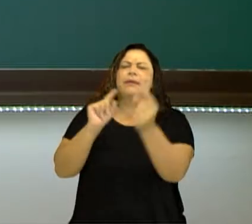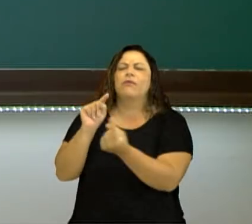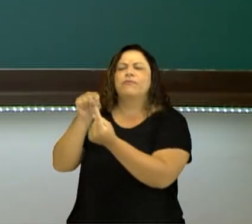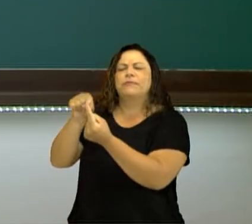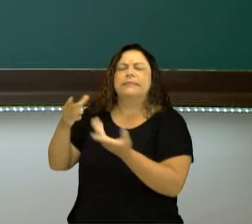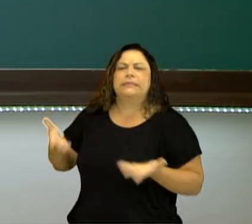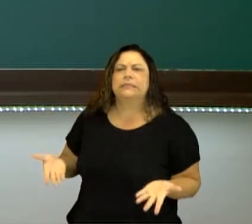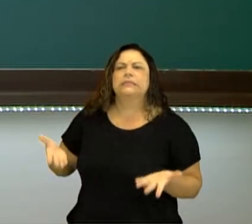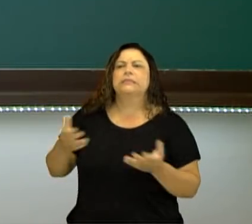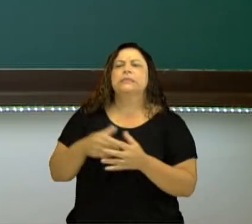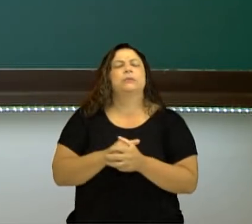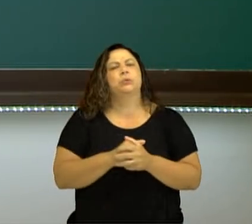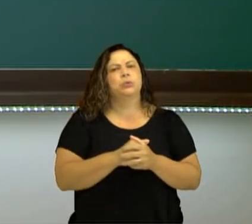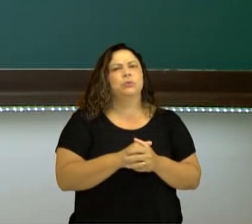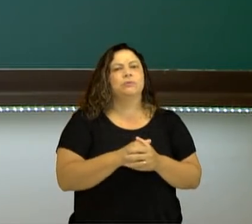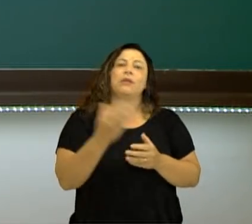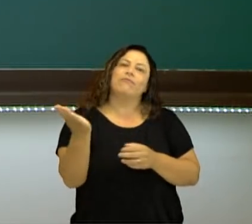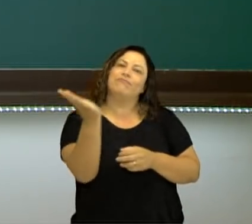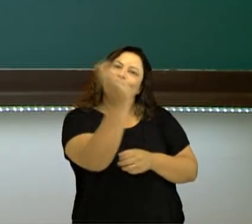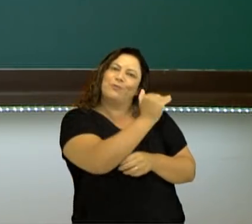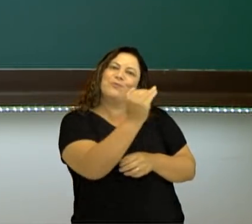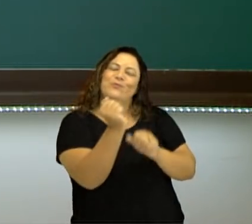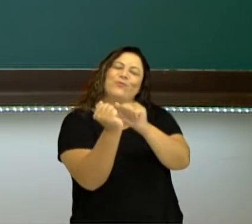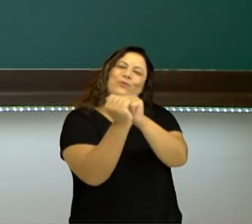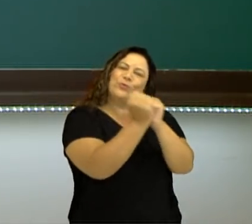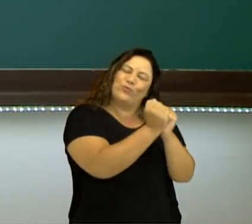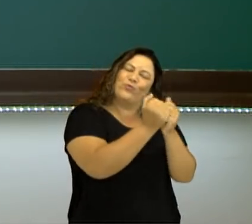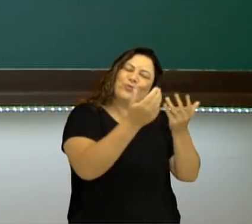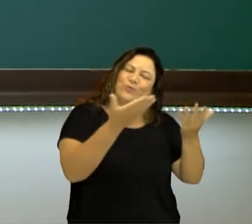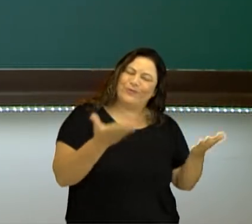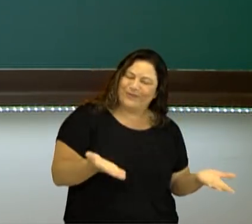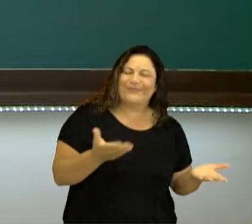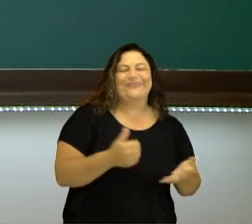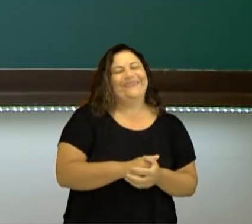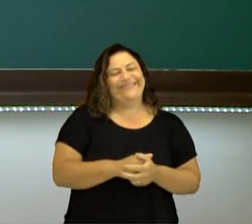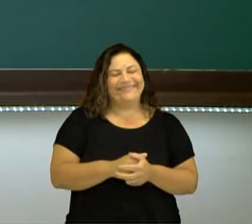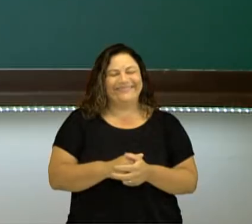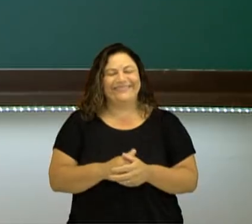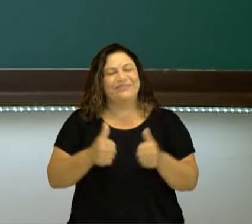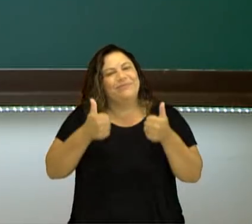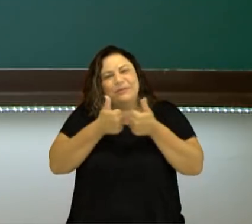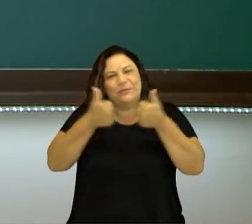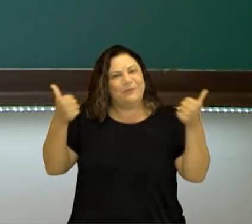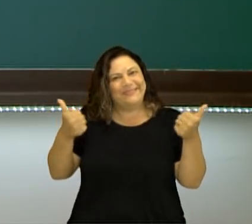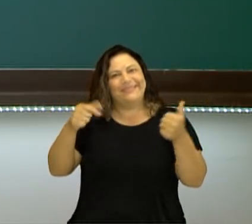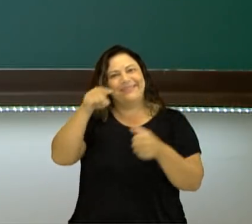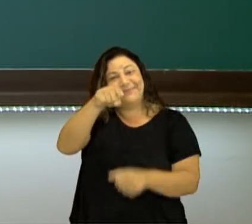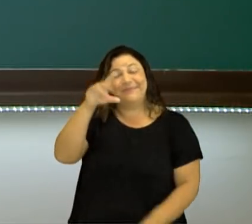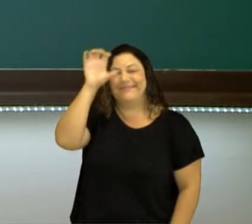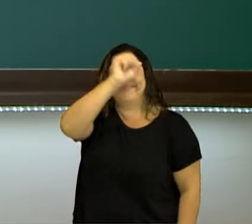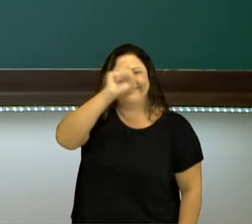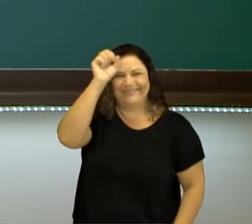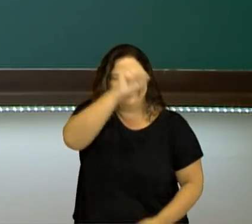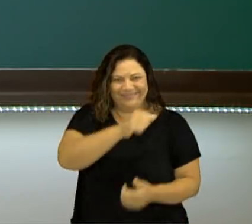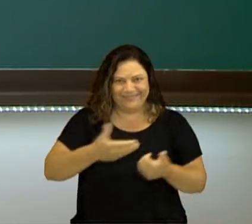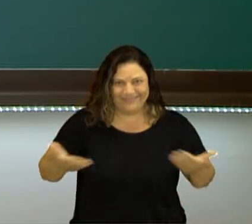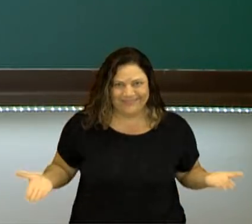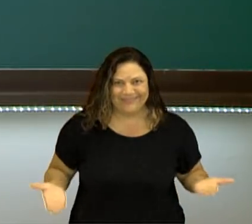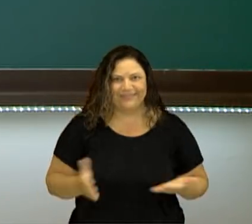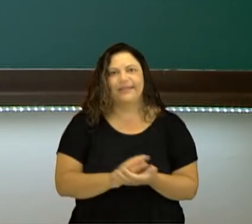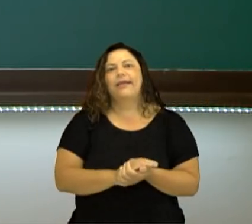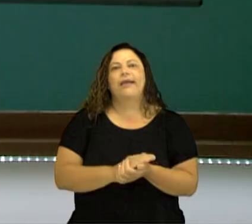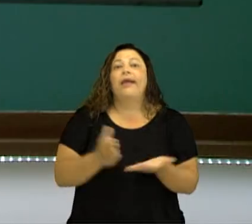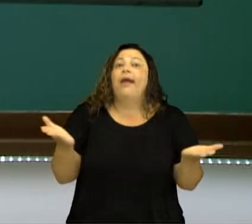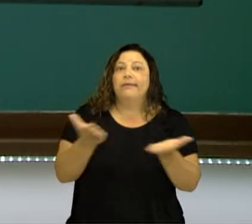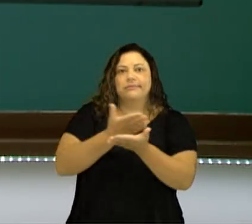dela, tá? Me acompanhe e que juntos a gente vai chegar num excelente resultado para o seu aprendizado. Vamos então